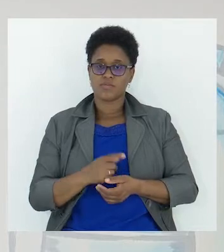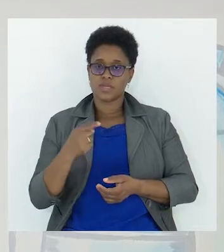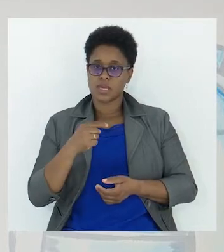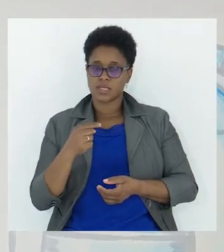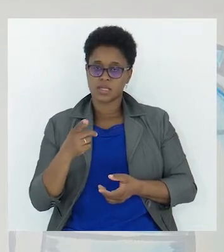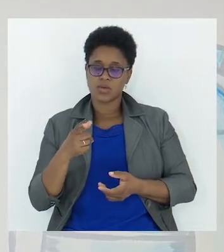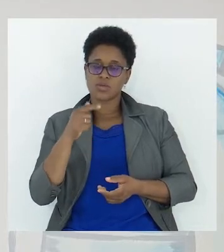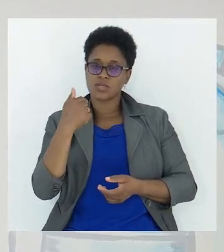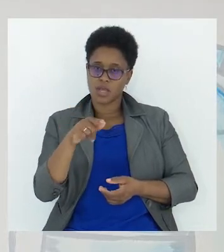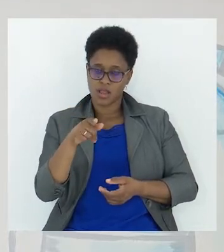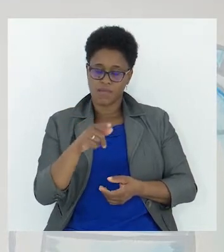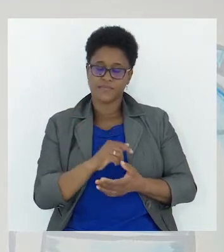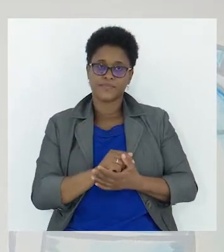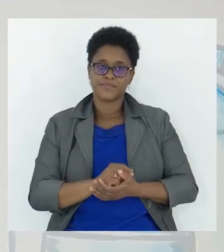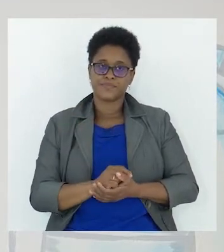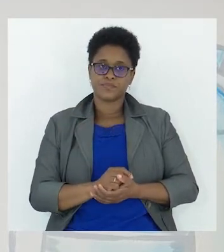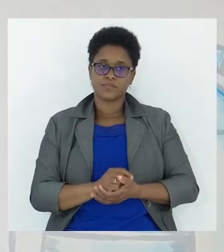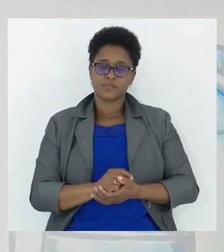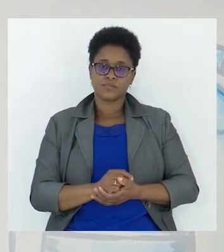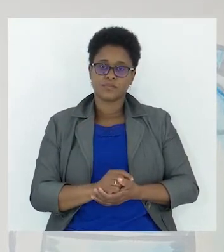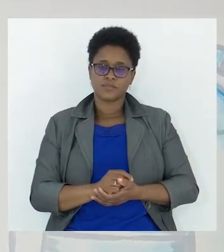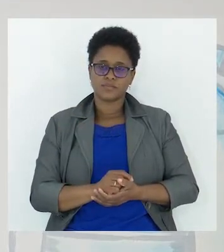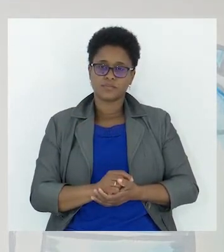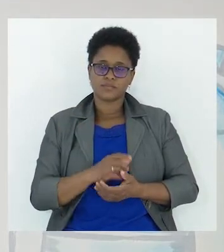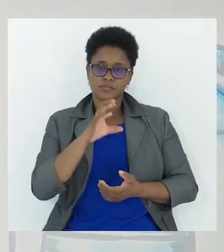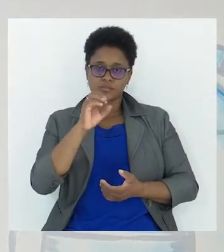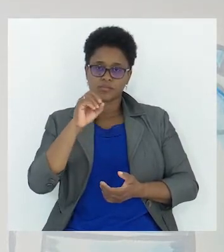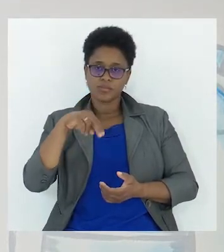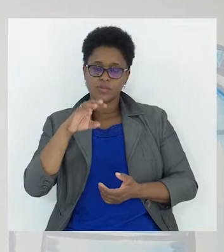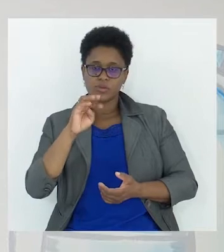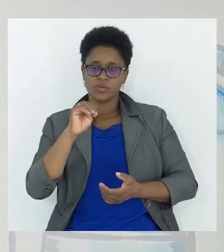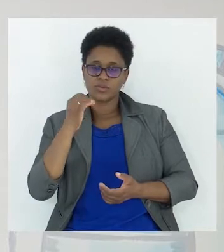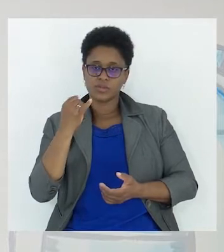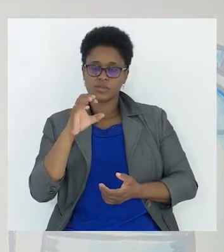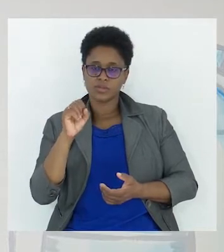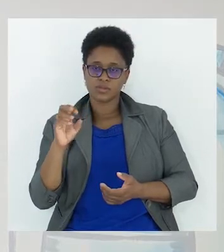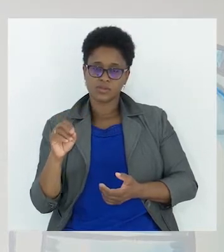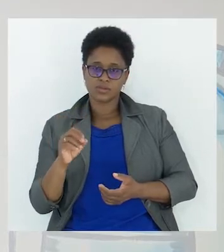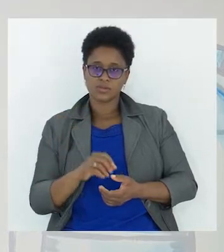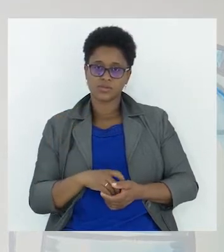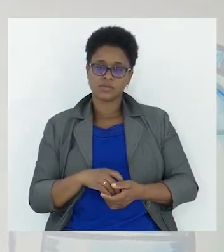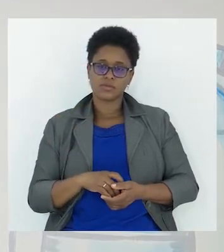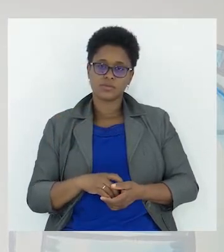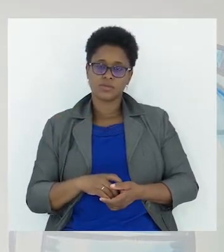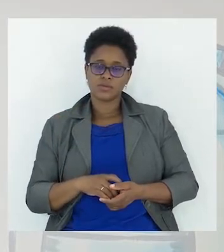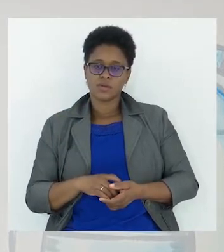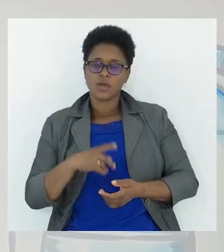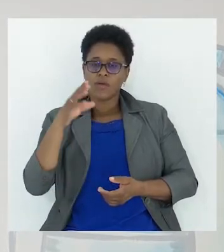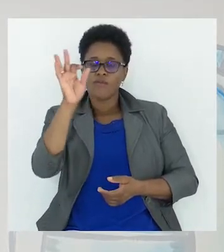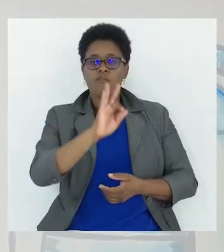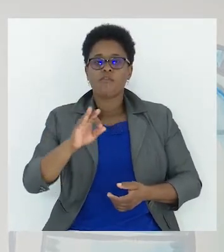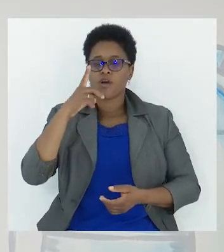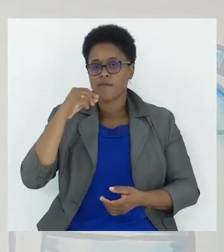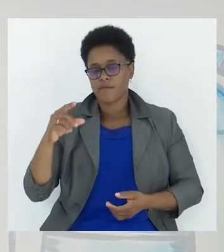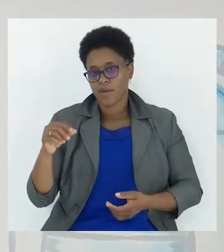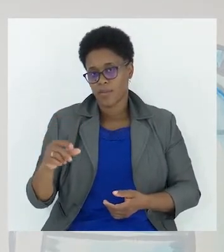a classificação. Consigo. Forma verbal do verbo conseguir. Outra vez, classe